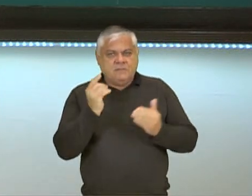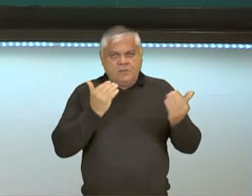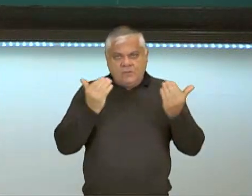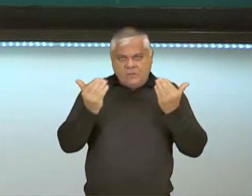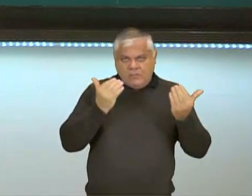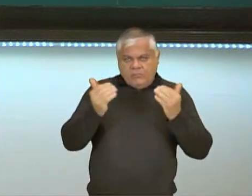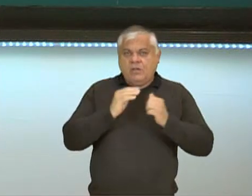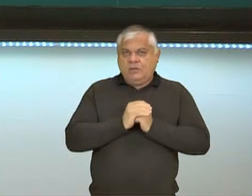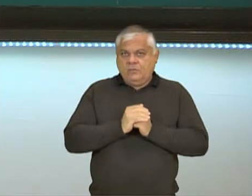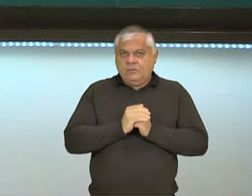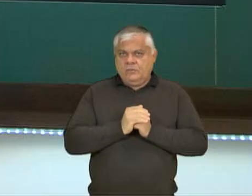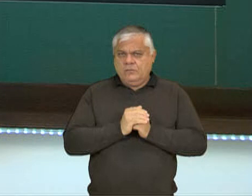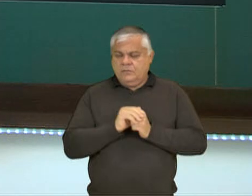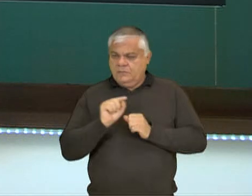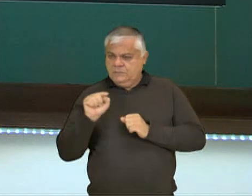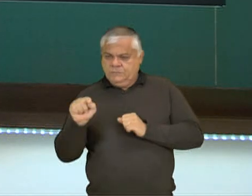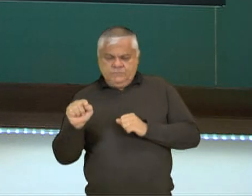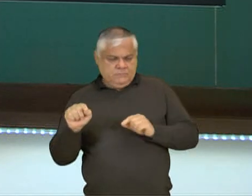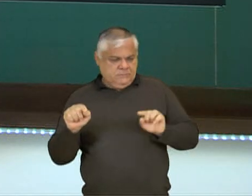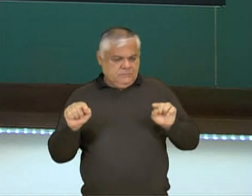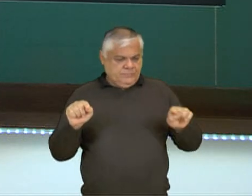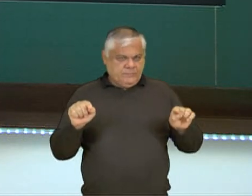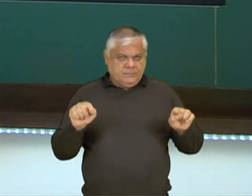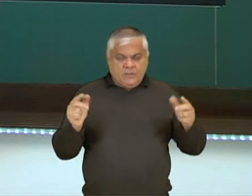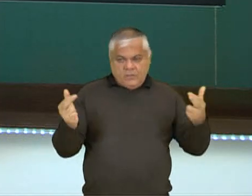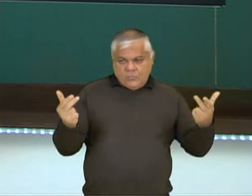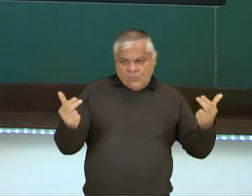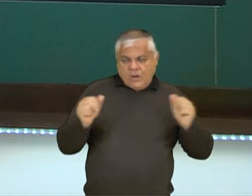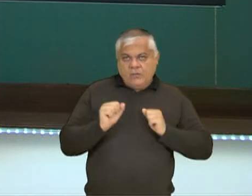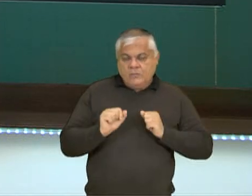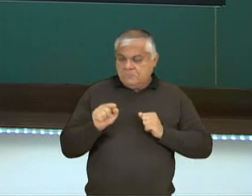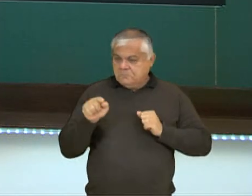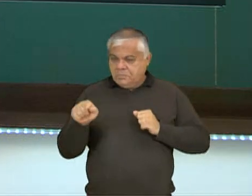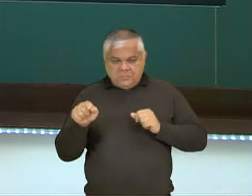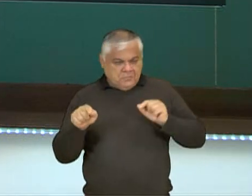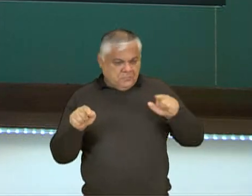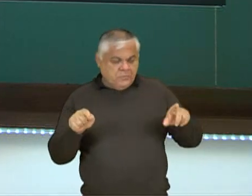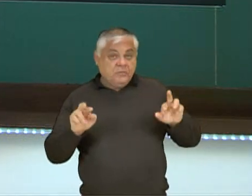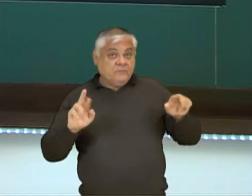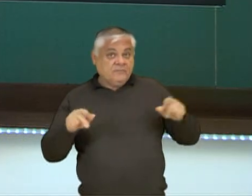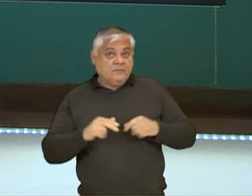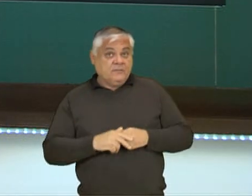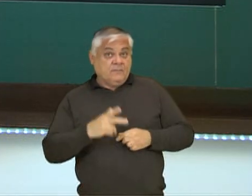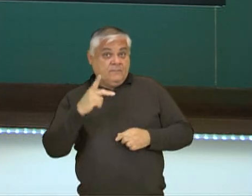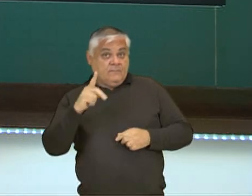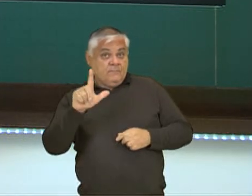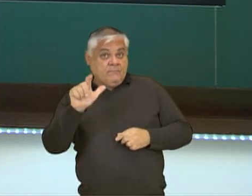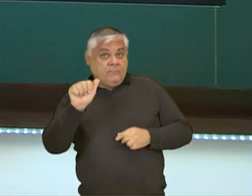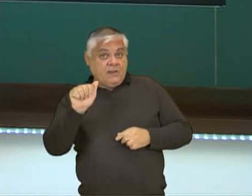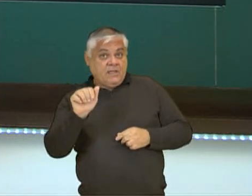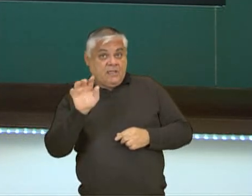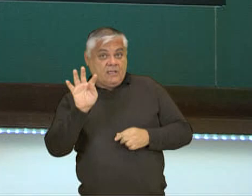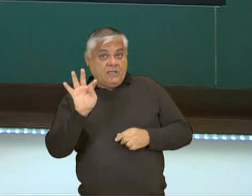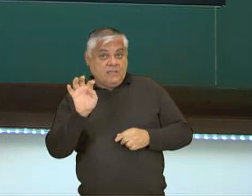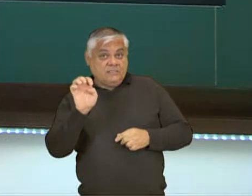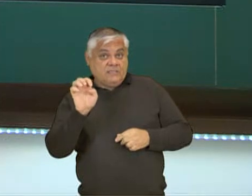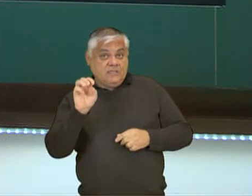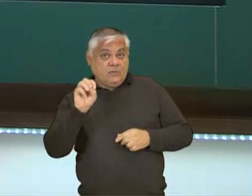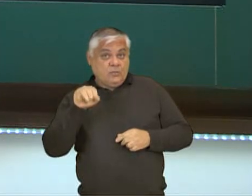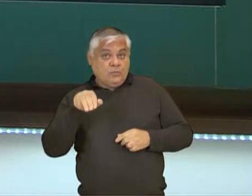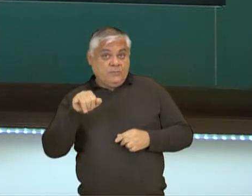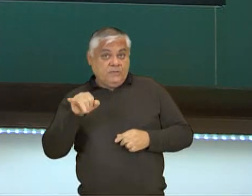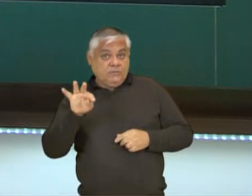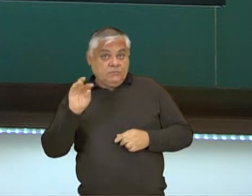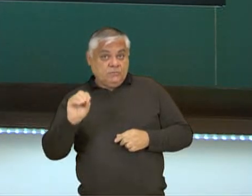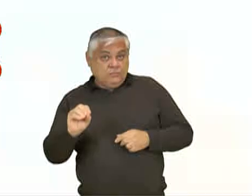aí? Analisou as diferenças e as semelhanças ali que há entre um plateuminto e um nematóide, um nemateuminto? Vamos lá conferir,